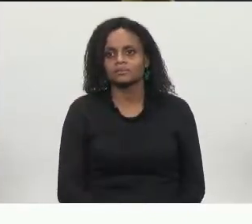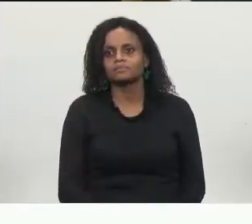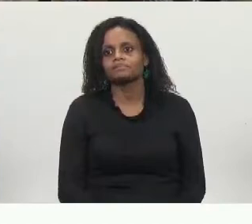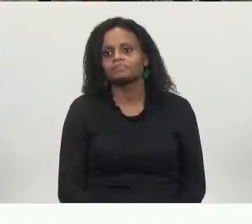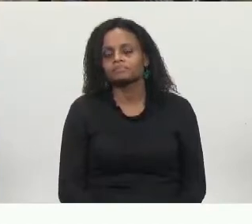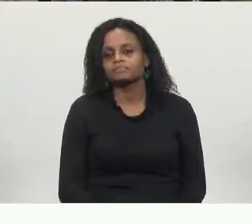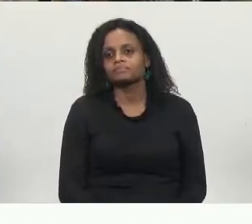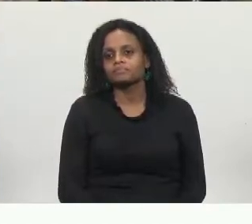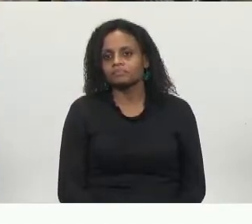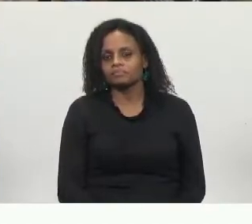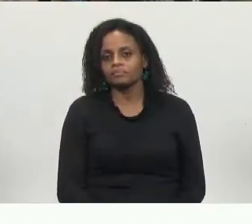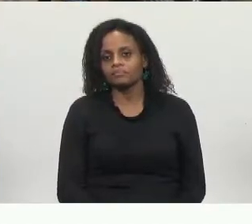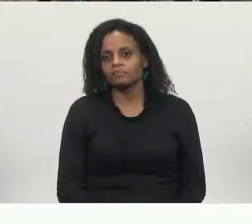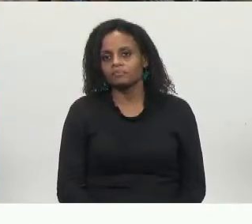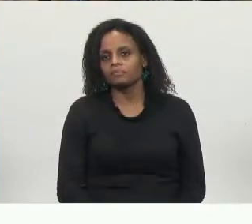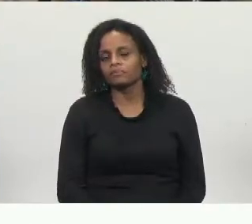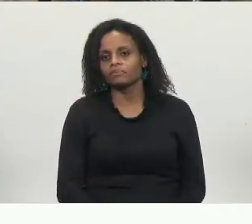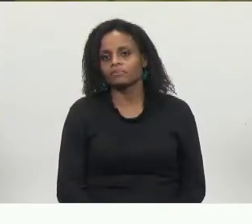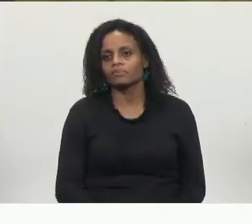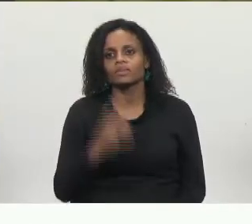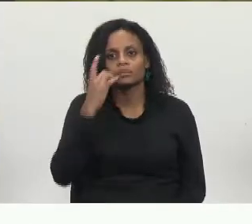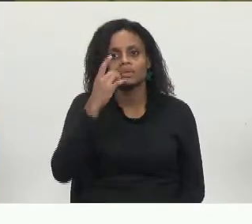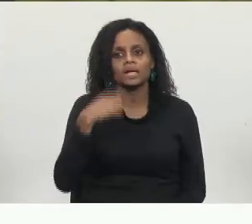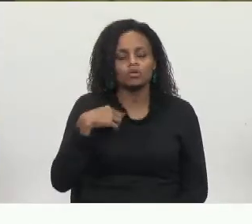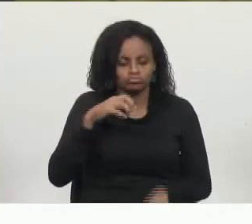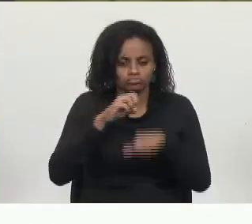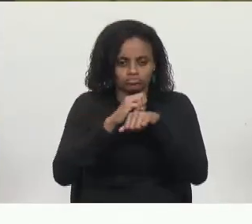Deputado, eu